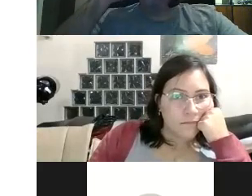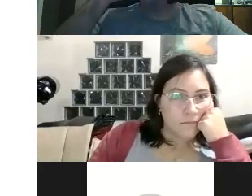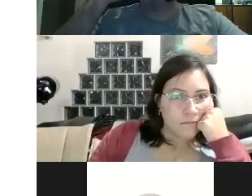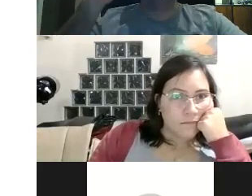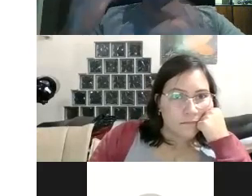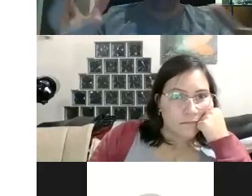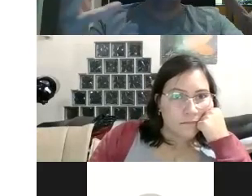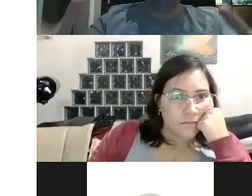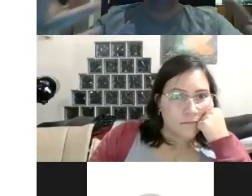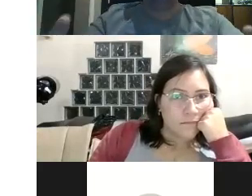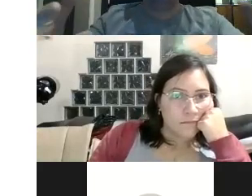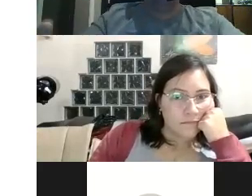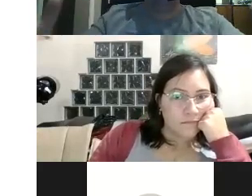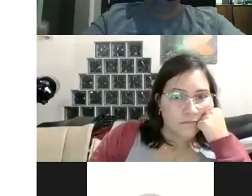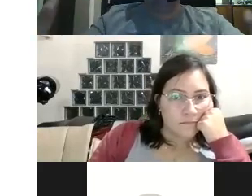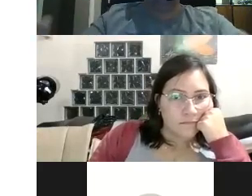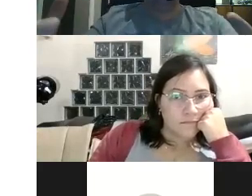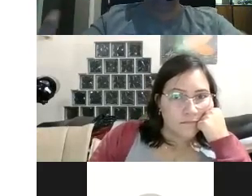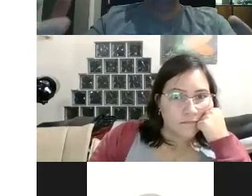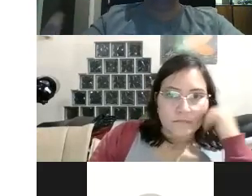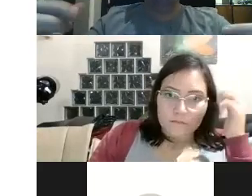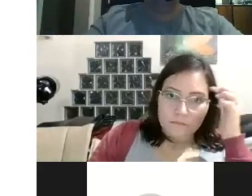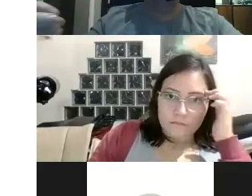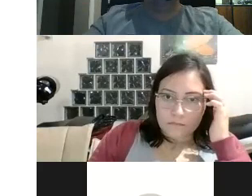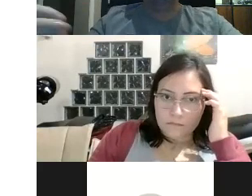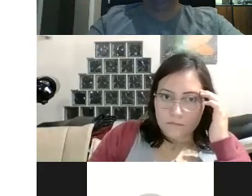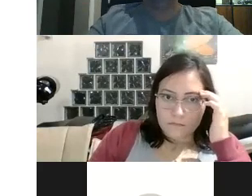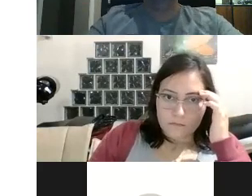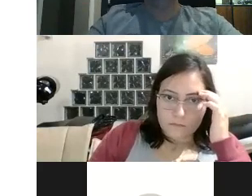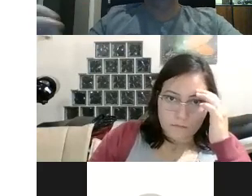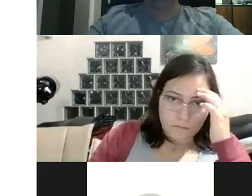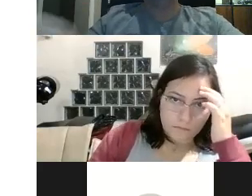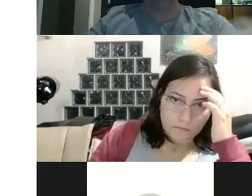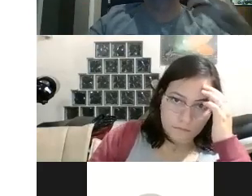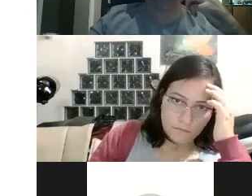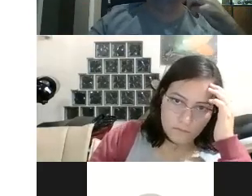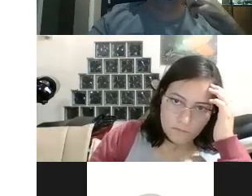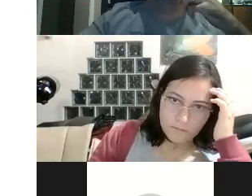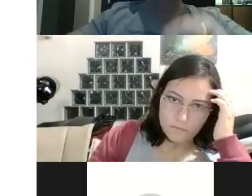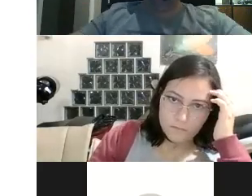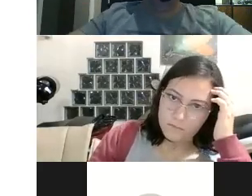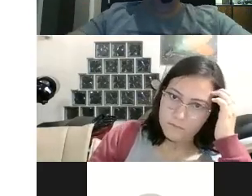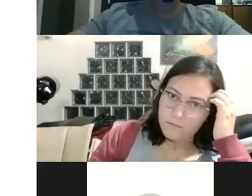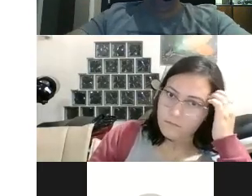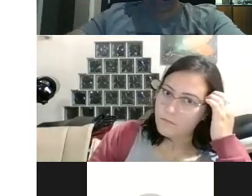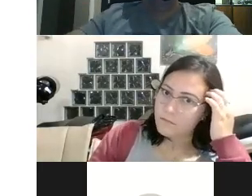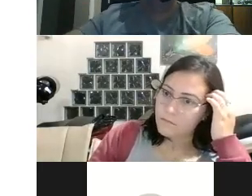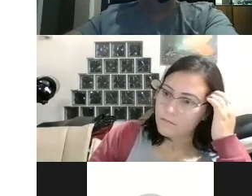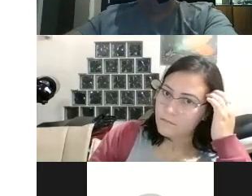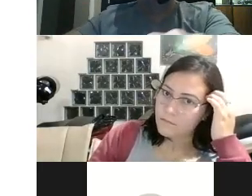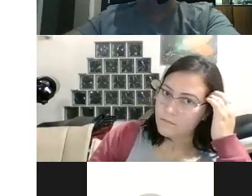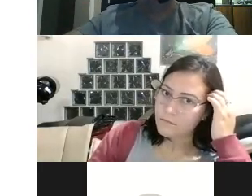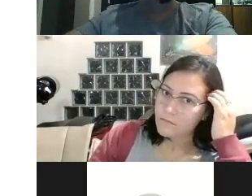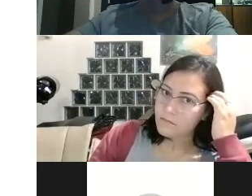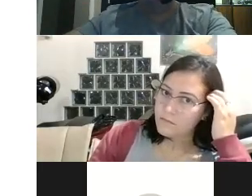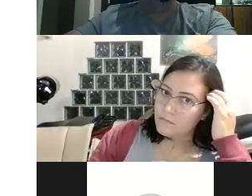Certo? Então, o que é quantidade de água? O que está acontecendo com essa quantidade? Isso aqui